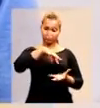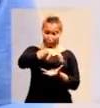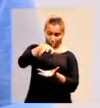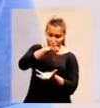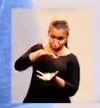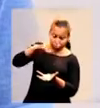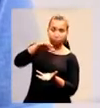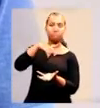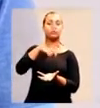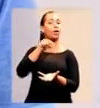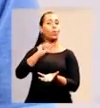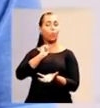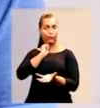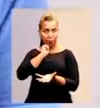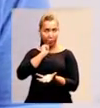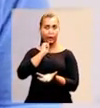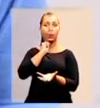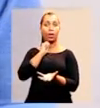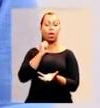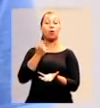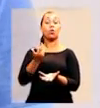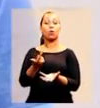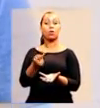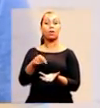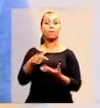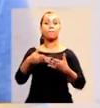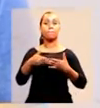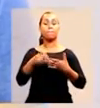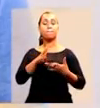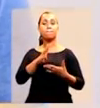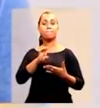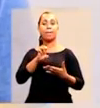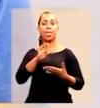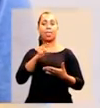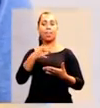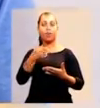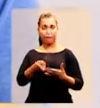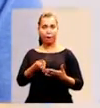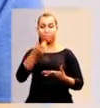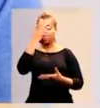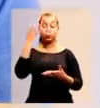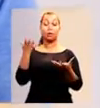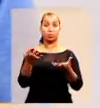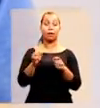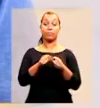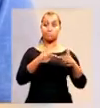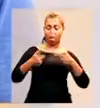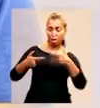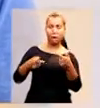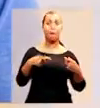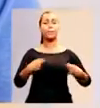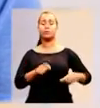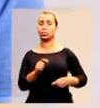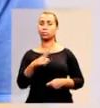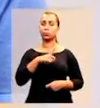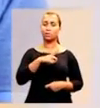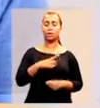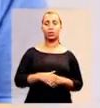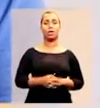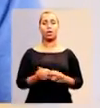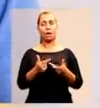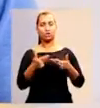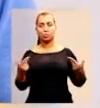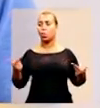no planeta Terra existe a maior indústria, que é a indústria bélica. Porque os caras gostam de fazer guerra, precisam ter